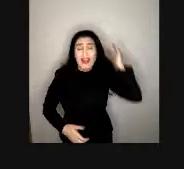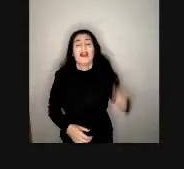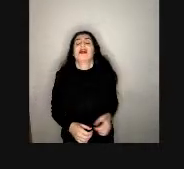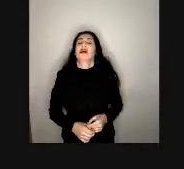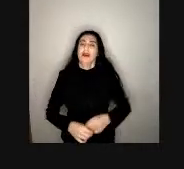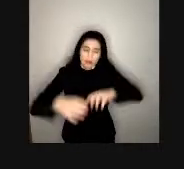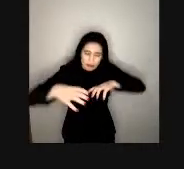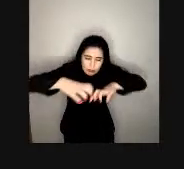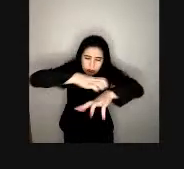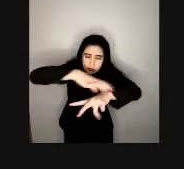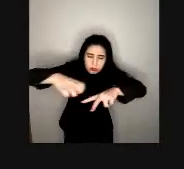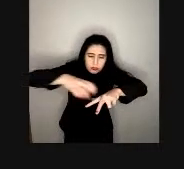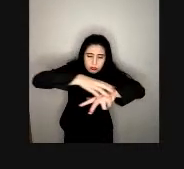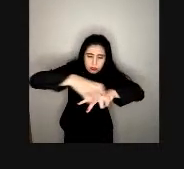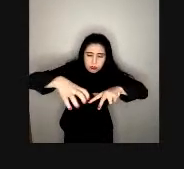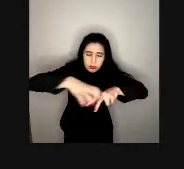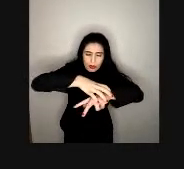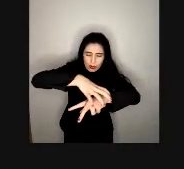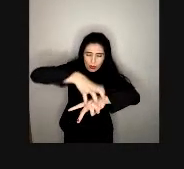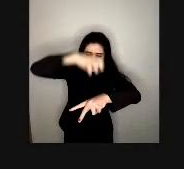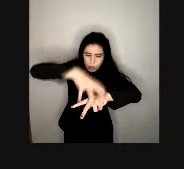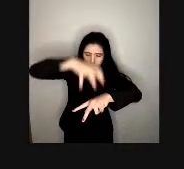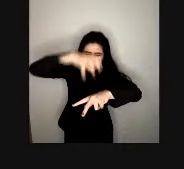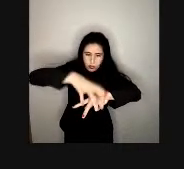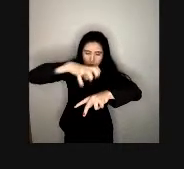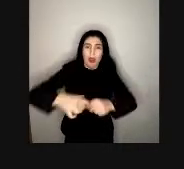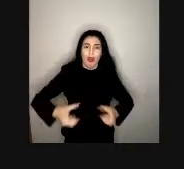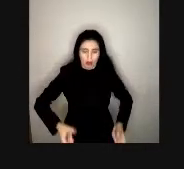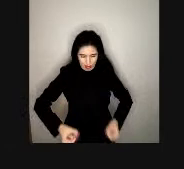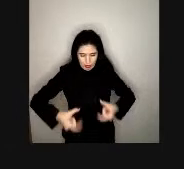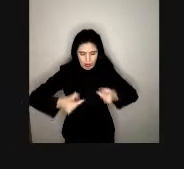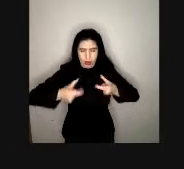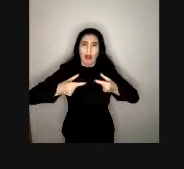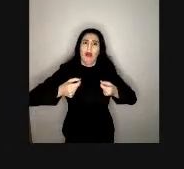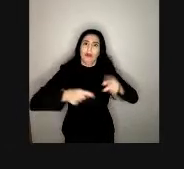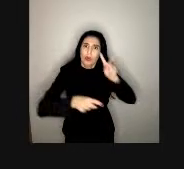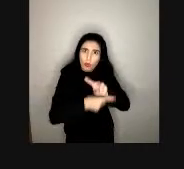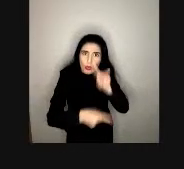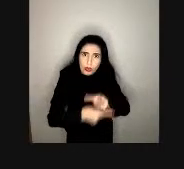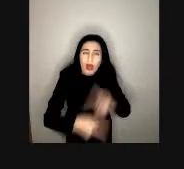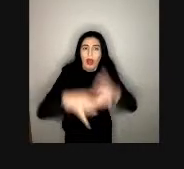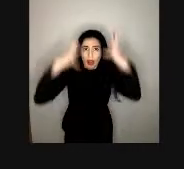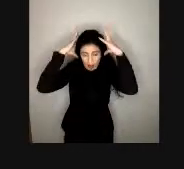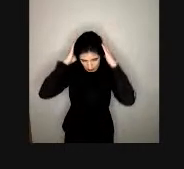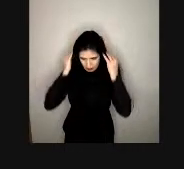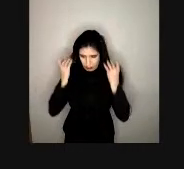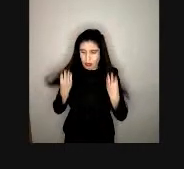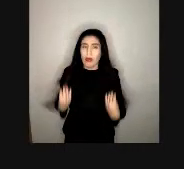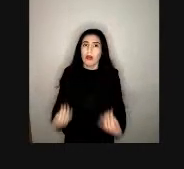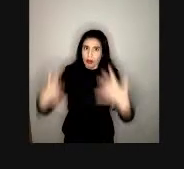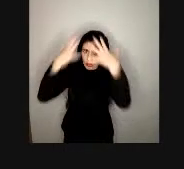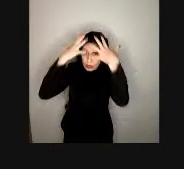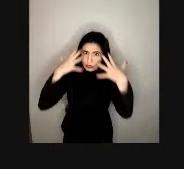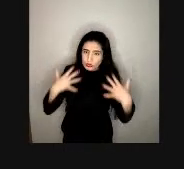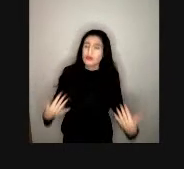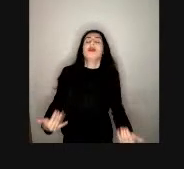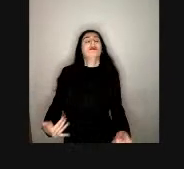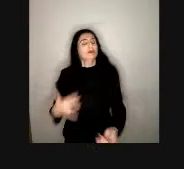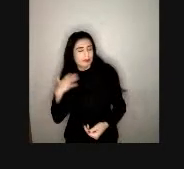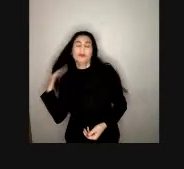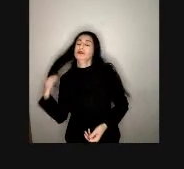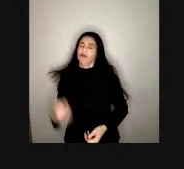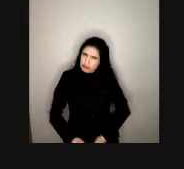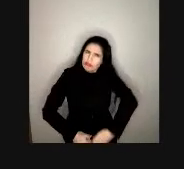a quimioterapia, e agora eu estou bem, o cabelo cresceu outra vez, mais ou menos, mas tá bem. E estamos